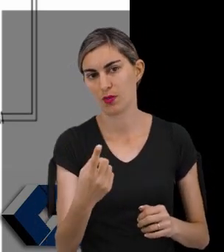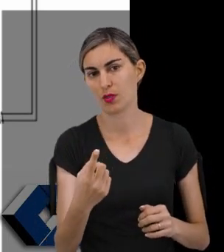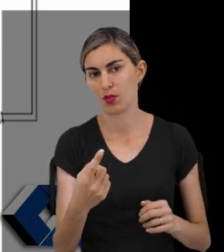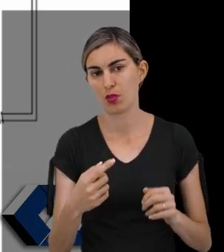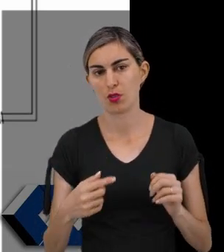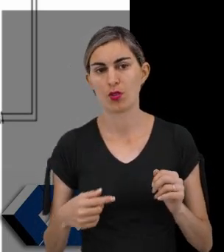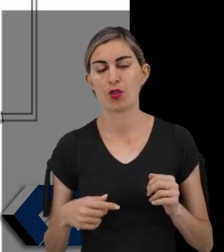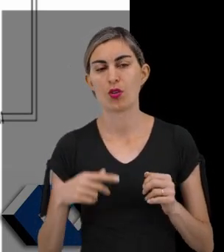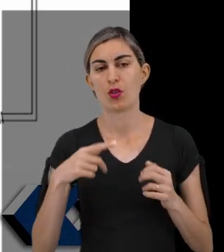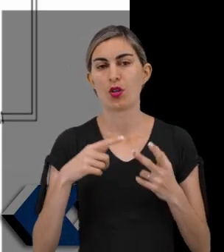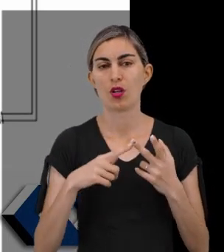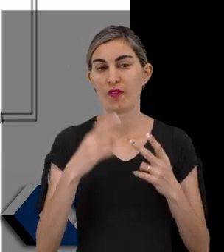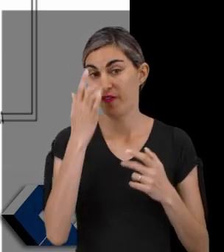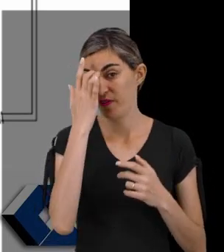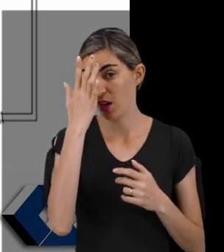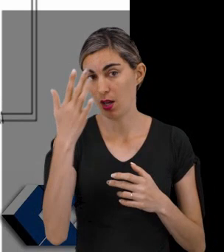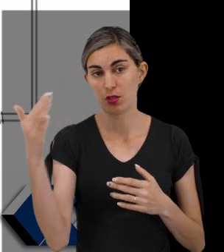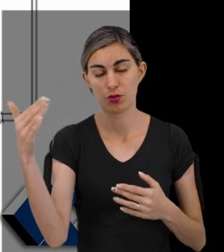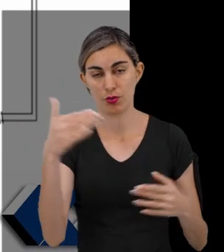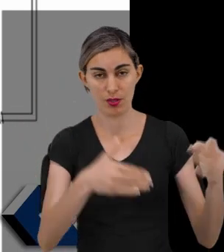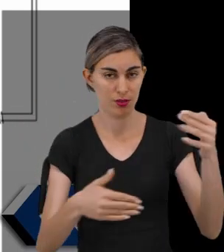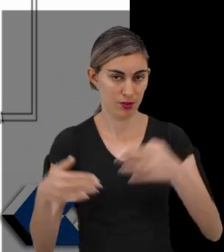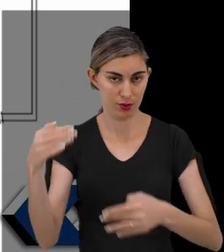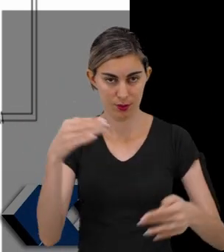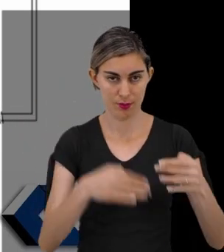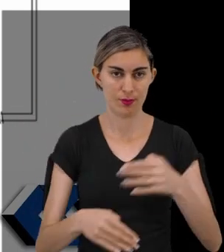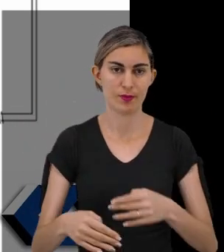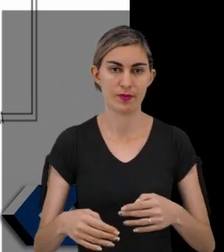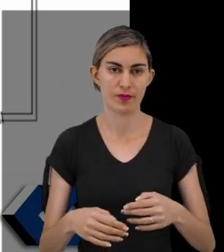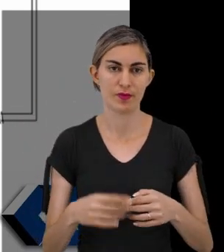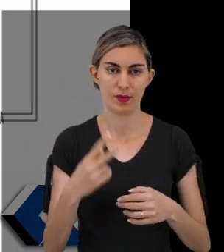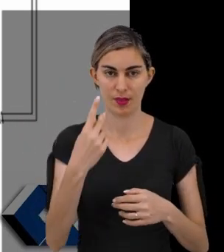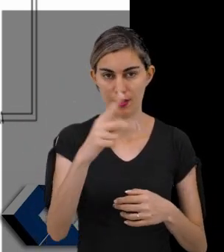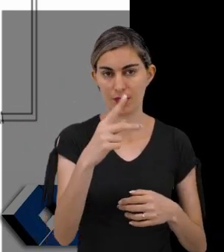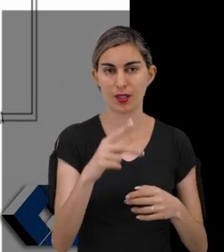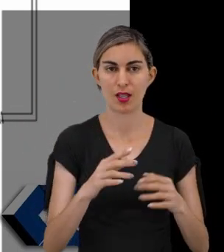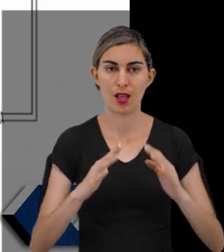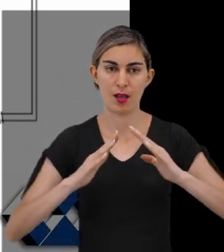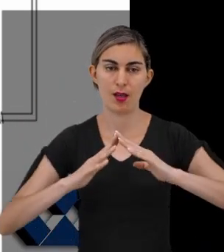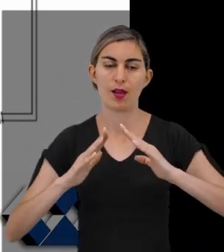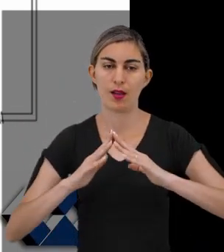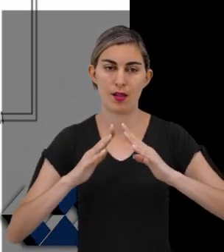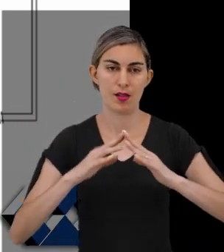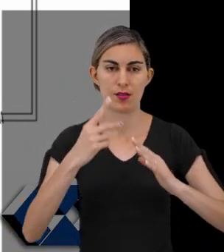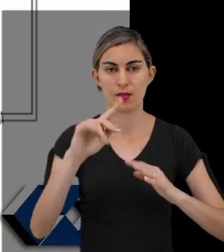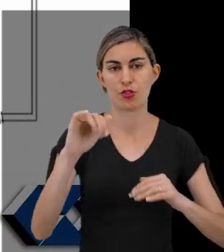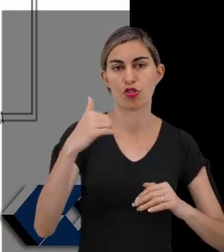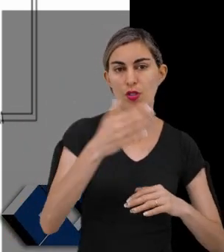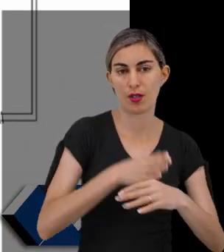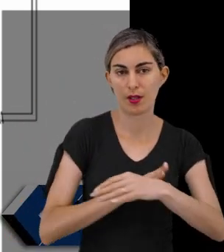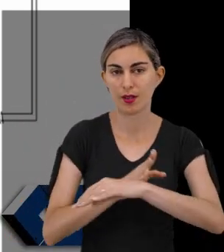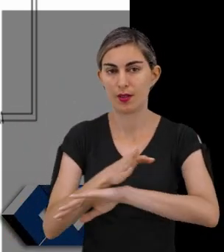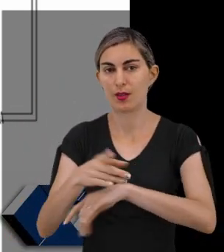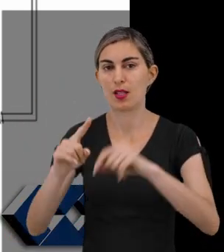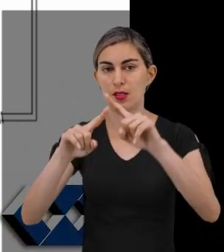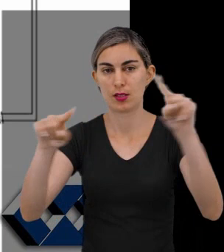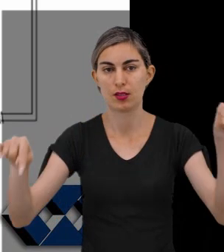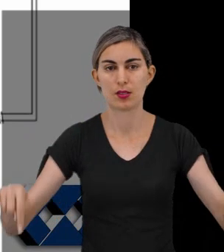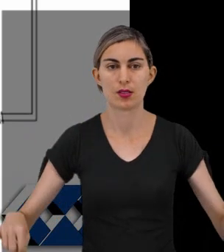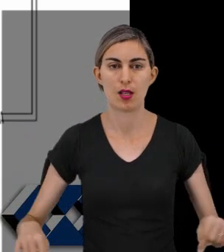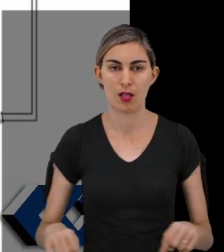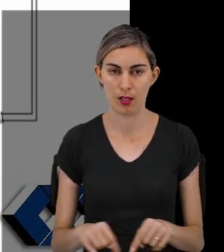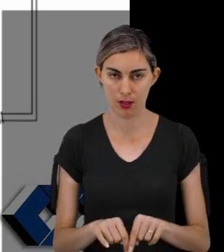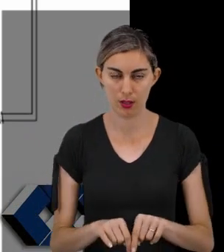num ponto ali de fácil acesso. Que aí aqui no caso dessa residência a gente colocou ali na sala,